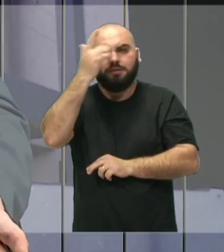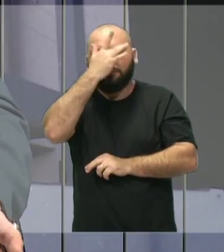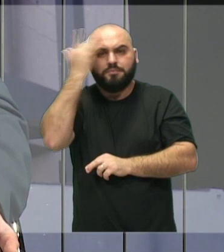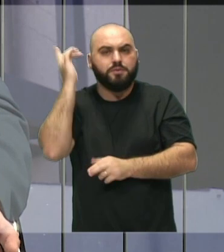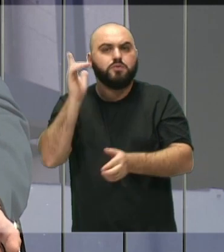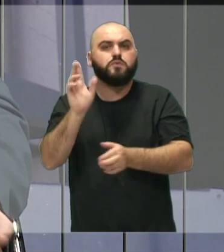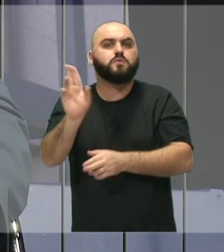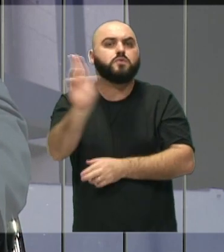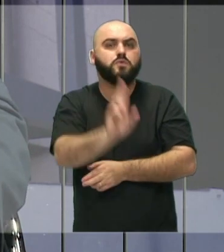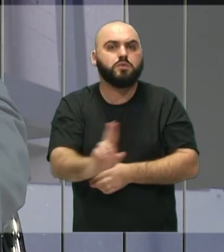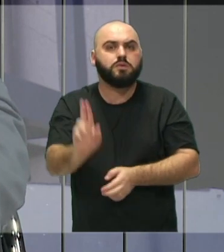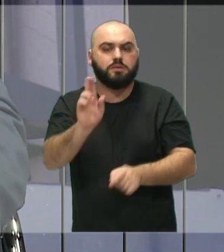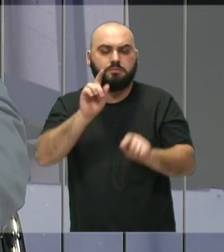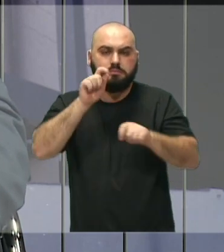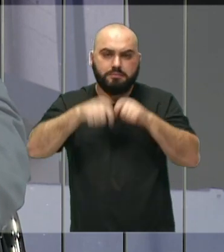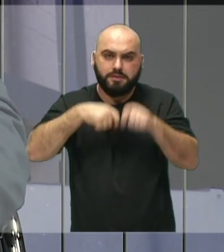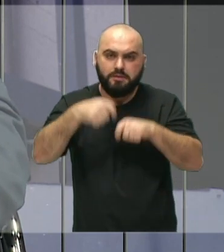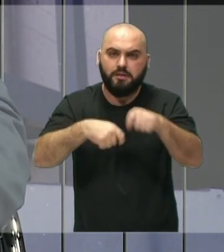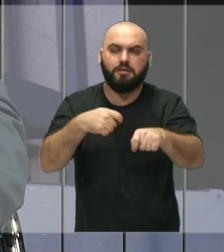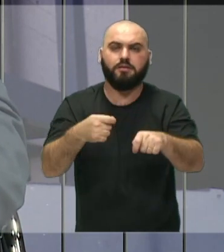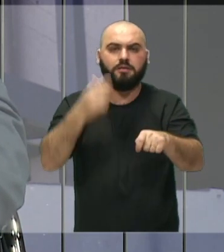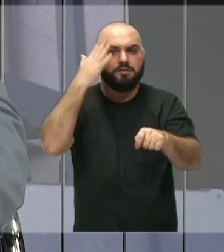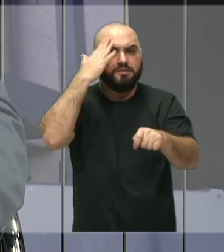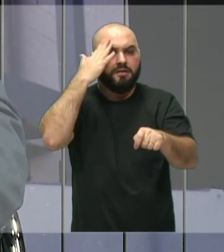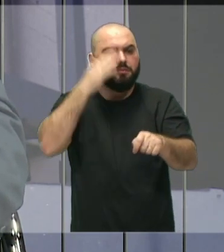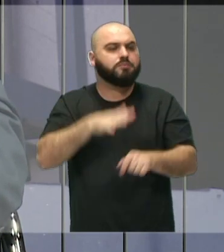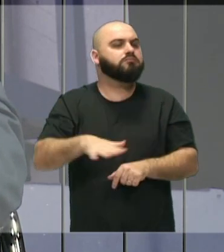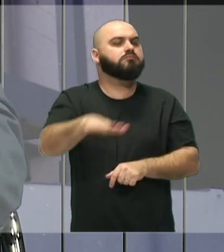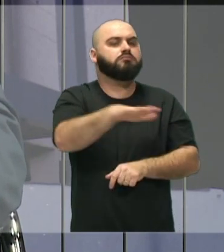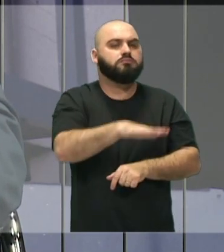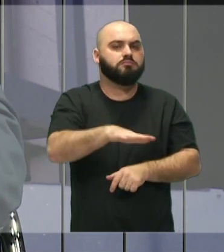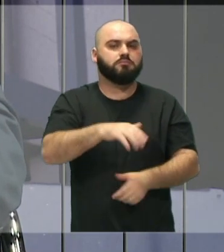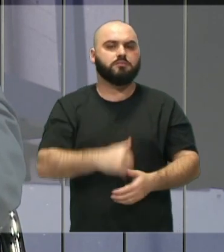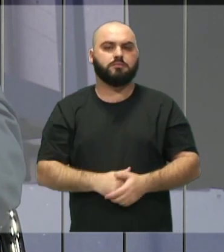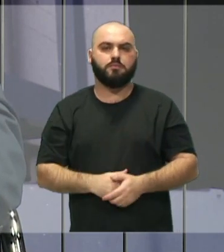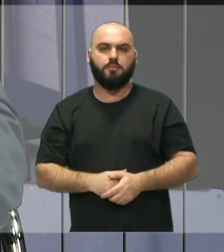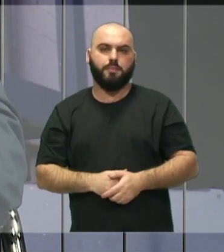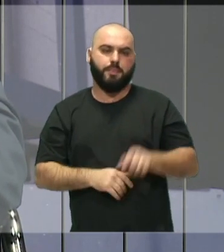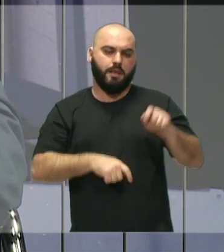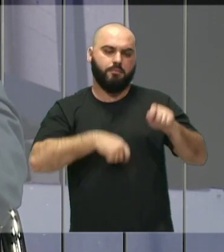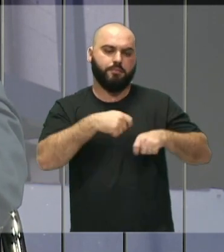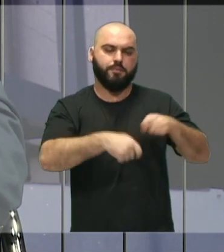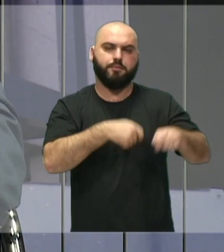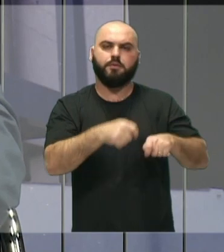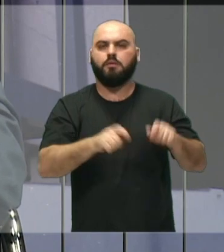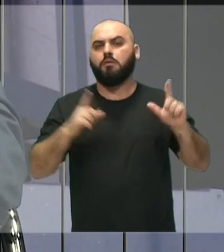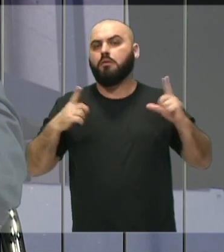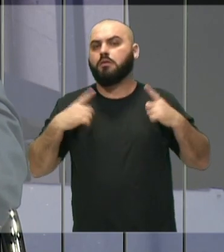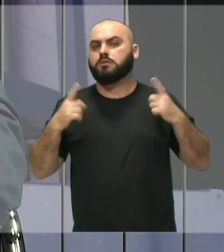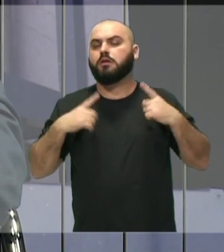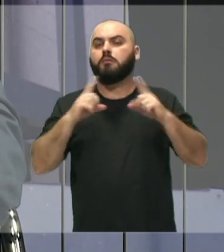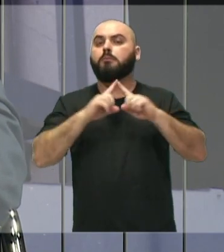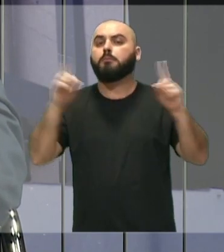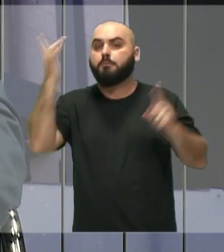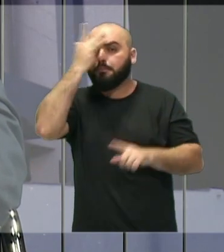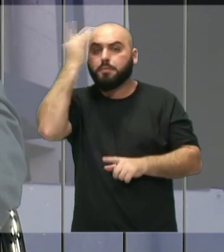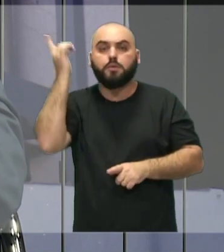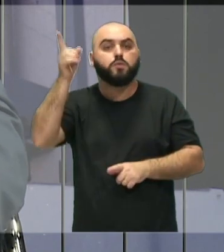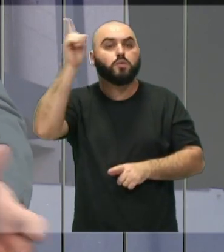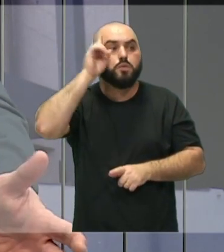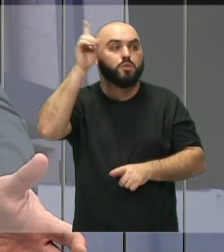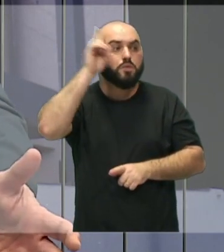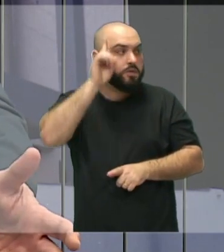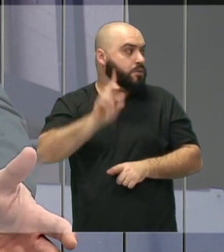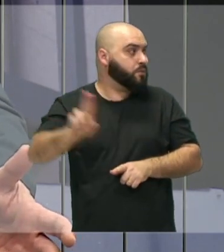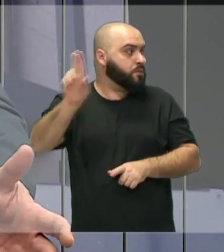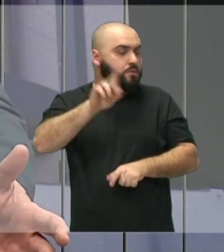usa a bicicleta como meio de locomoção. A gente usa para pedalar de forma de lazer, mas aquele cidadão que usa diariamente é